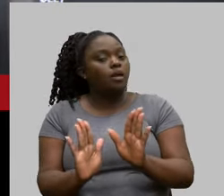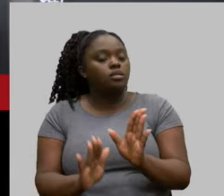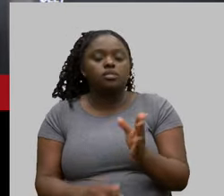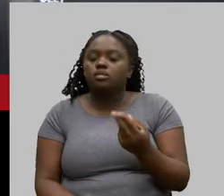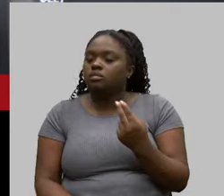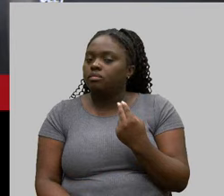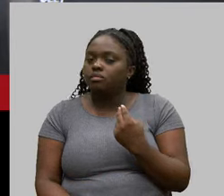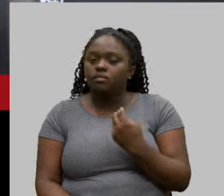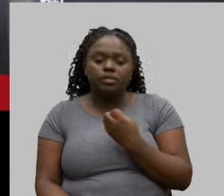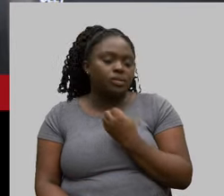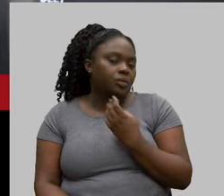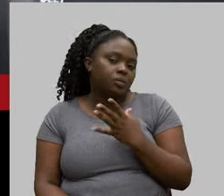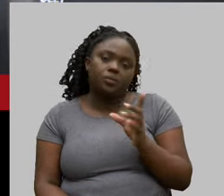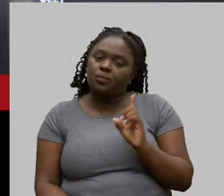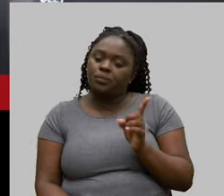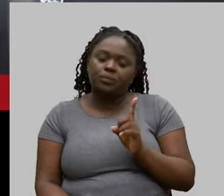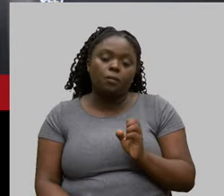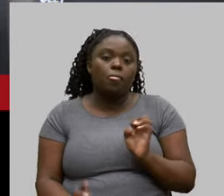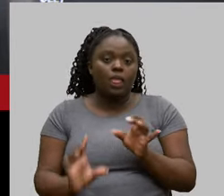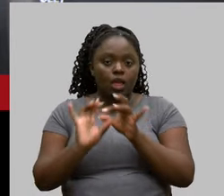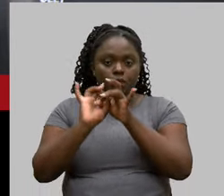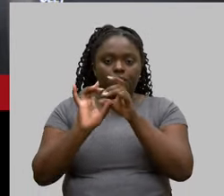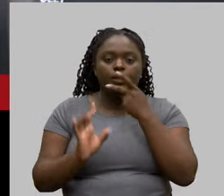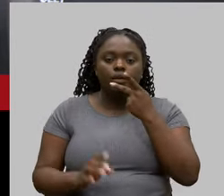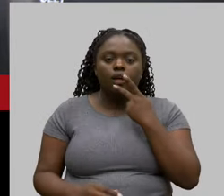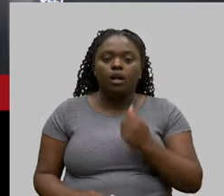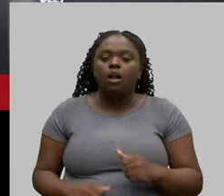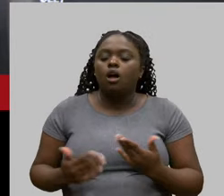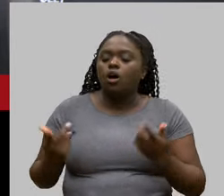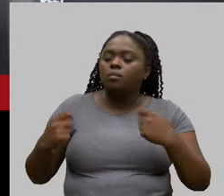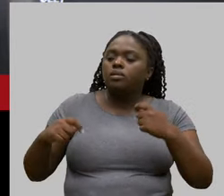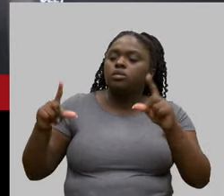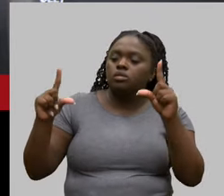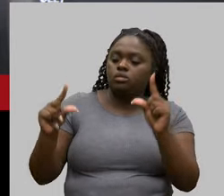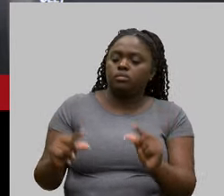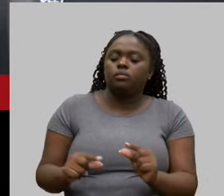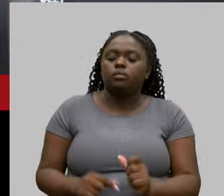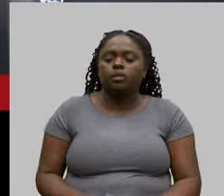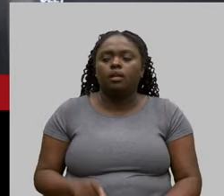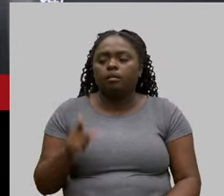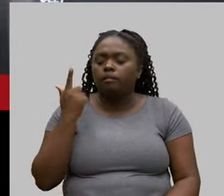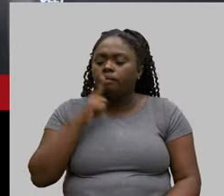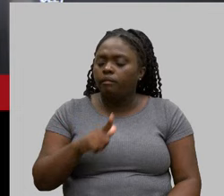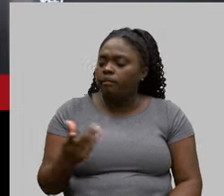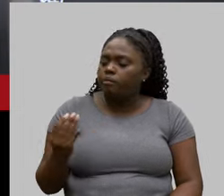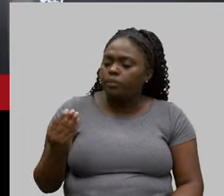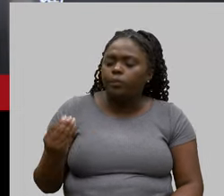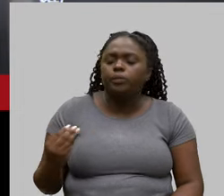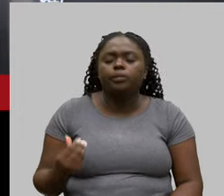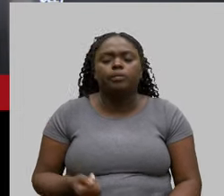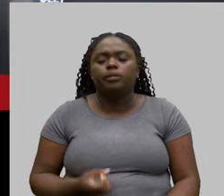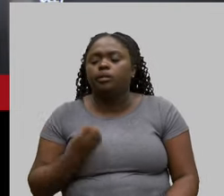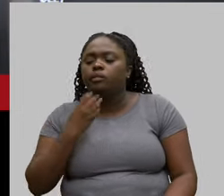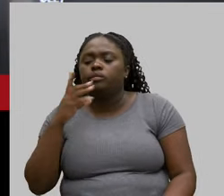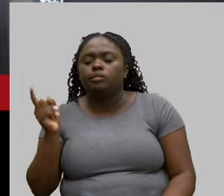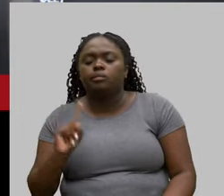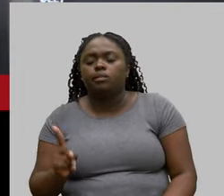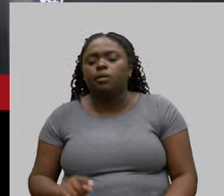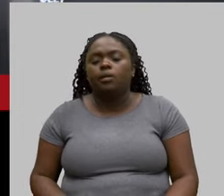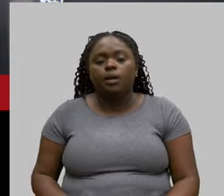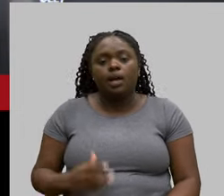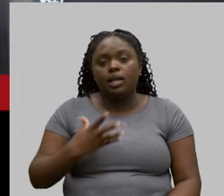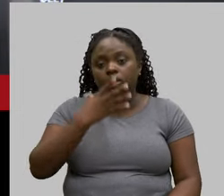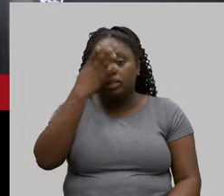satisfeito a união fala assim olha tem que reduzir você ganha muito não é razoável né esquece que tem uma